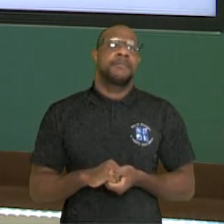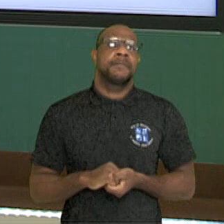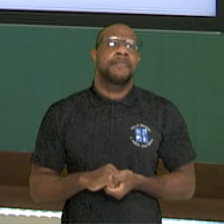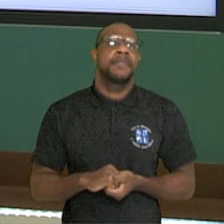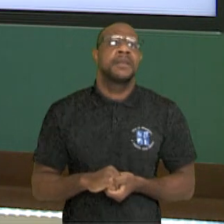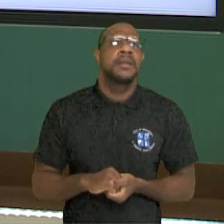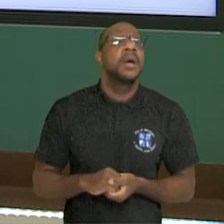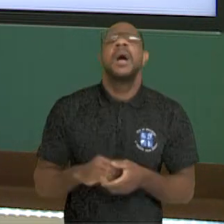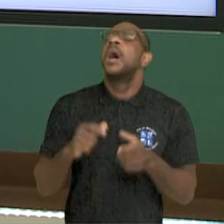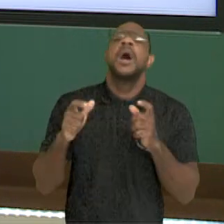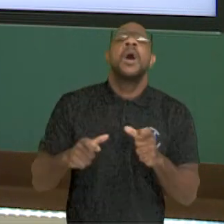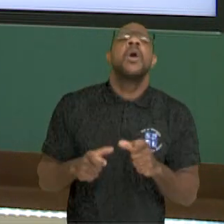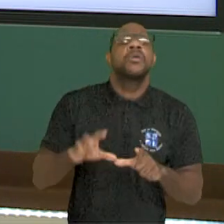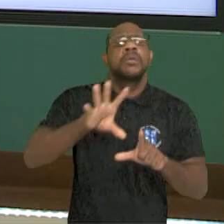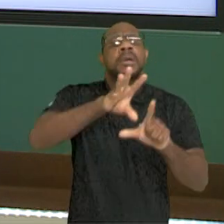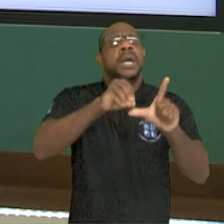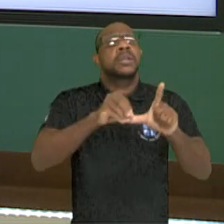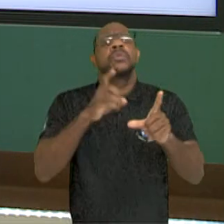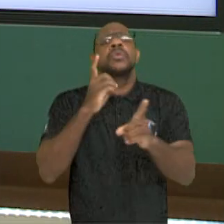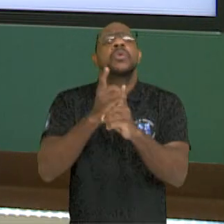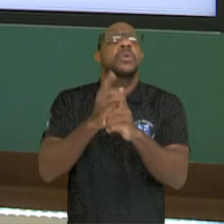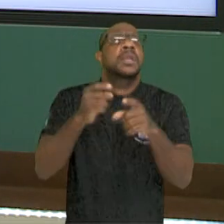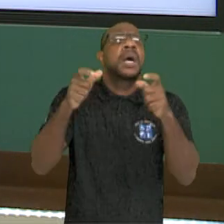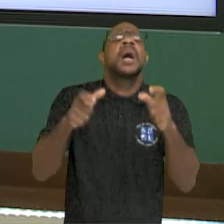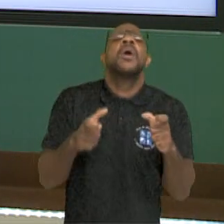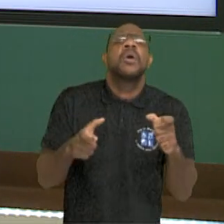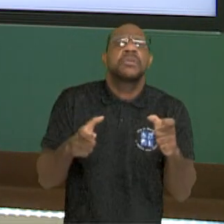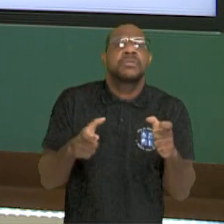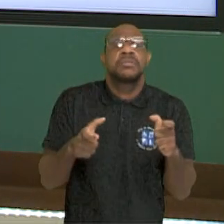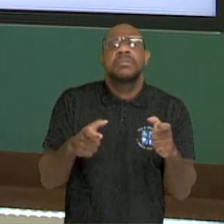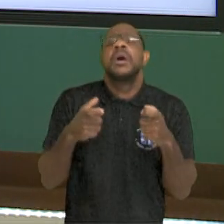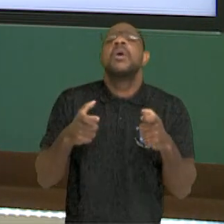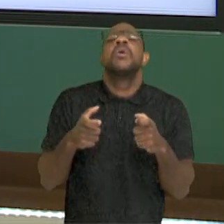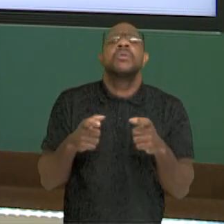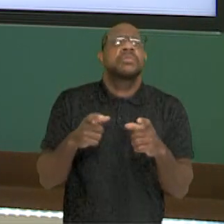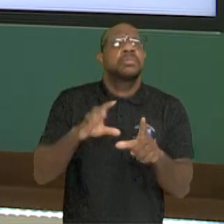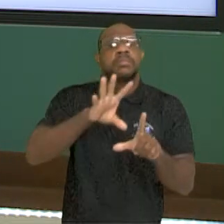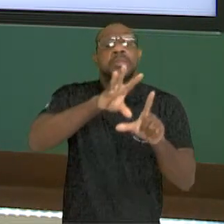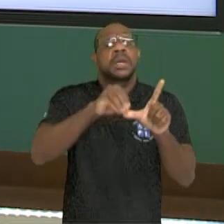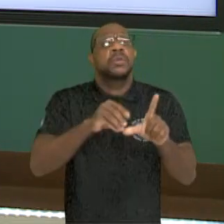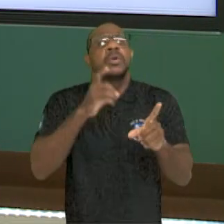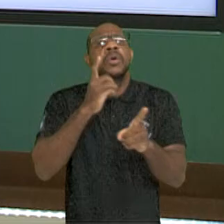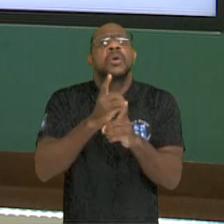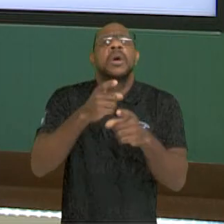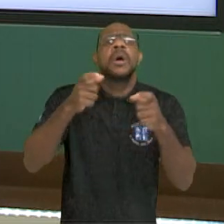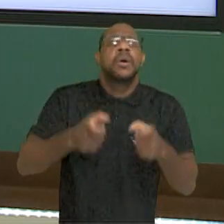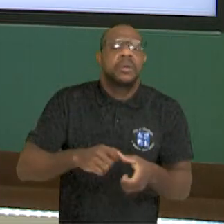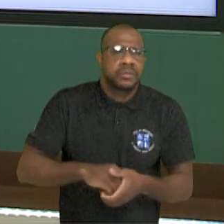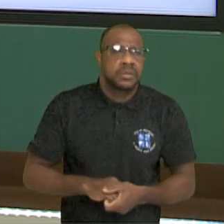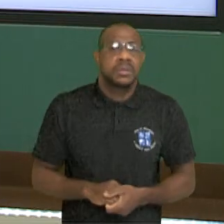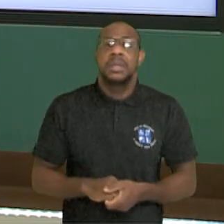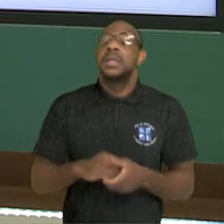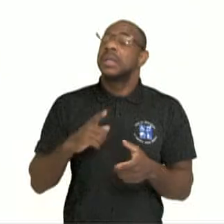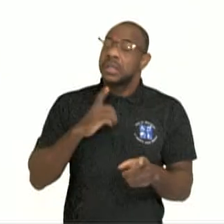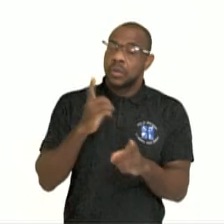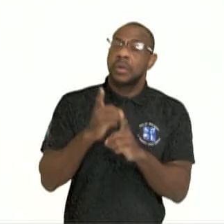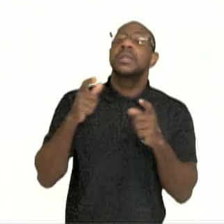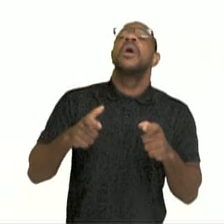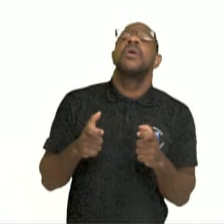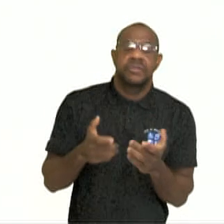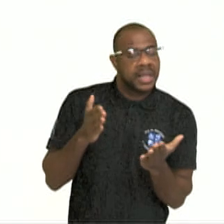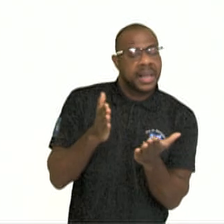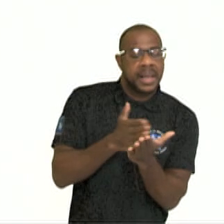Onde que eu localizo esse gênero, professor? Eu quero descobrir cartoon. Onde que eu vou procurar? Vocês podem procurar em livros,